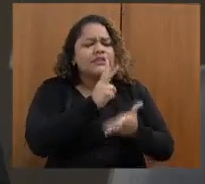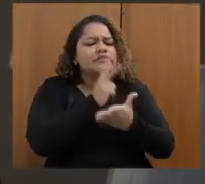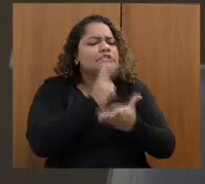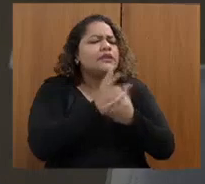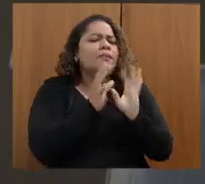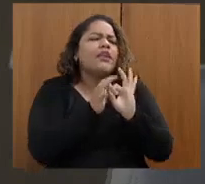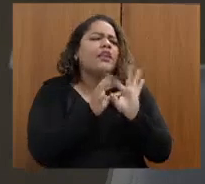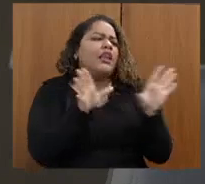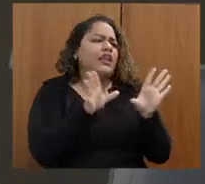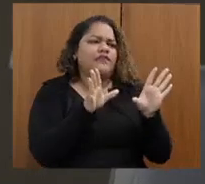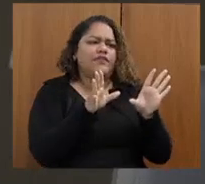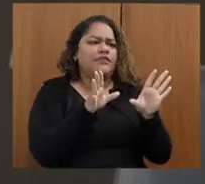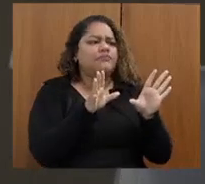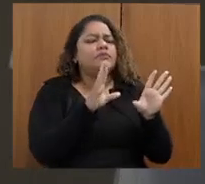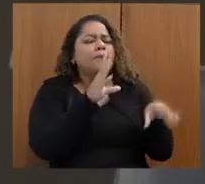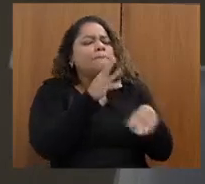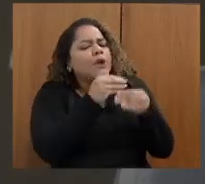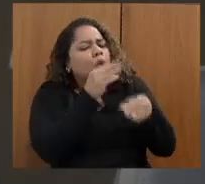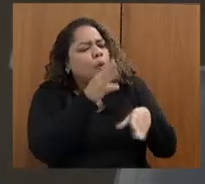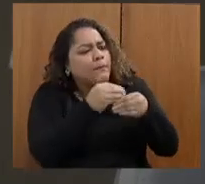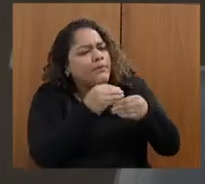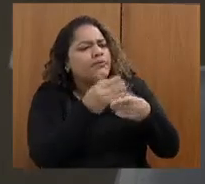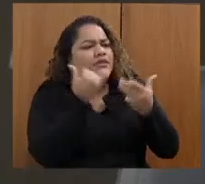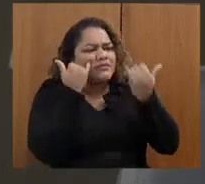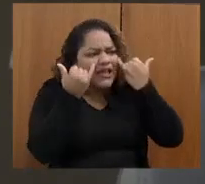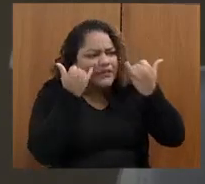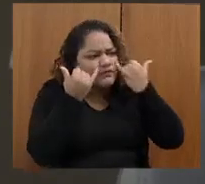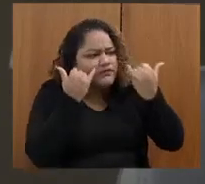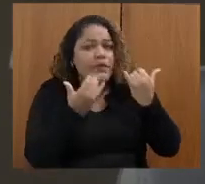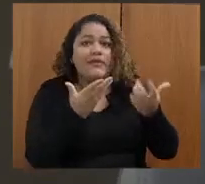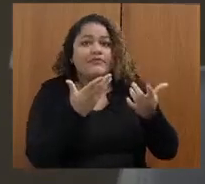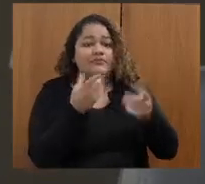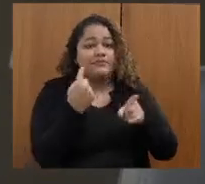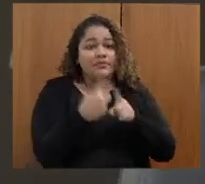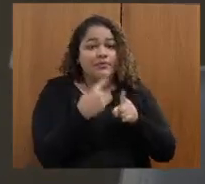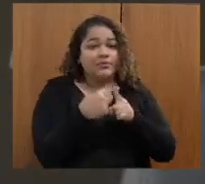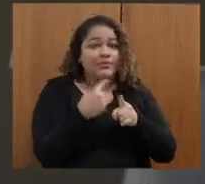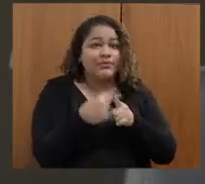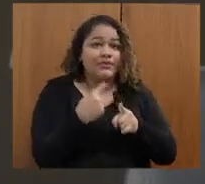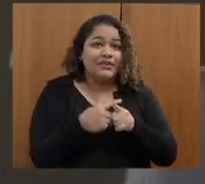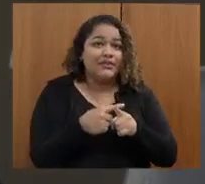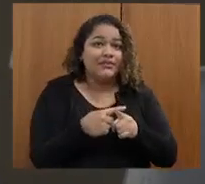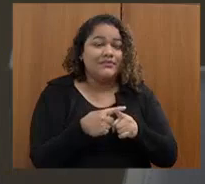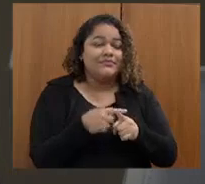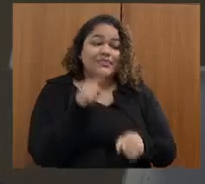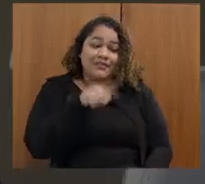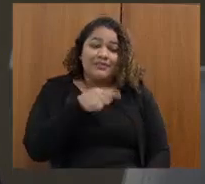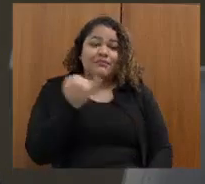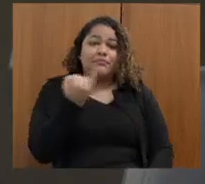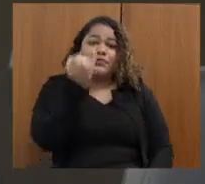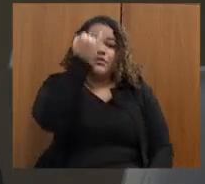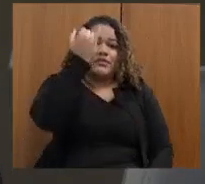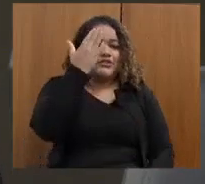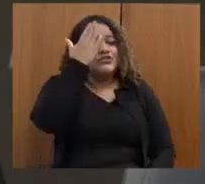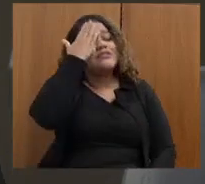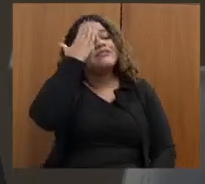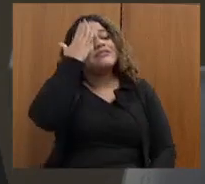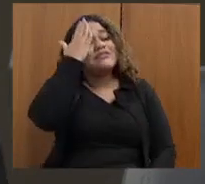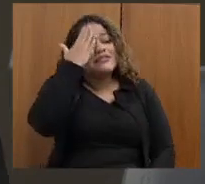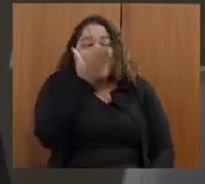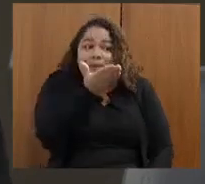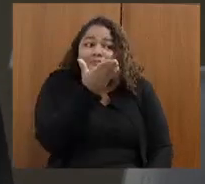fazer as observações necessárias né Porque é importante a gente ter noção